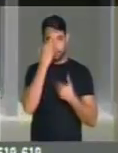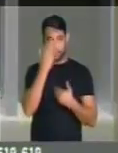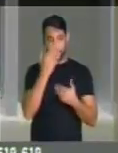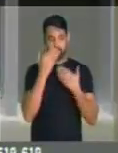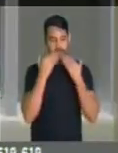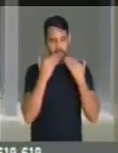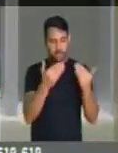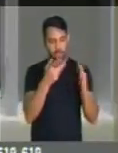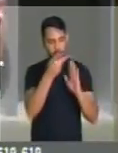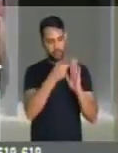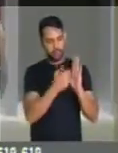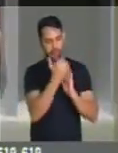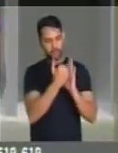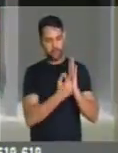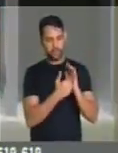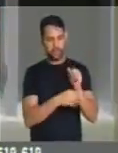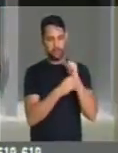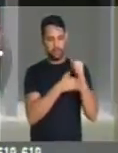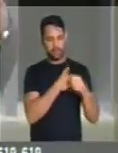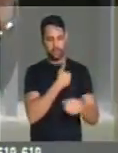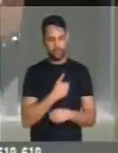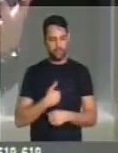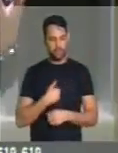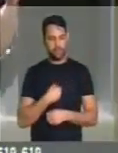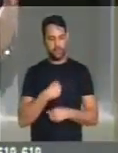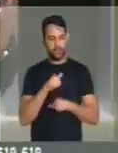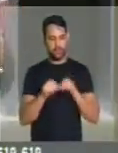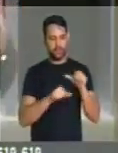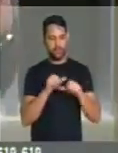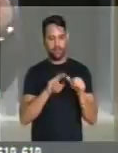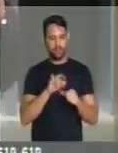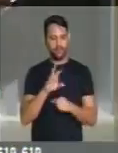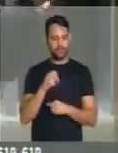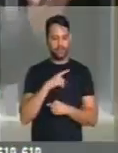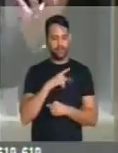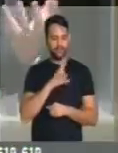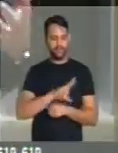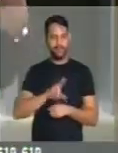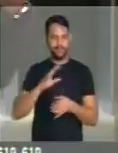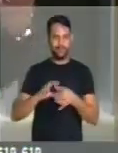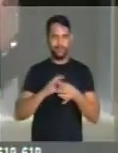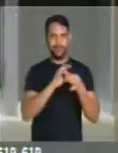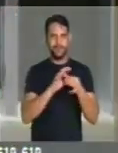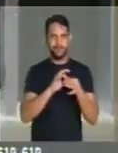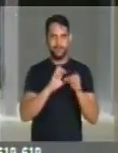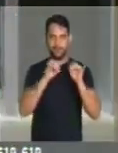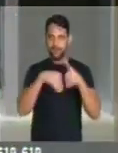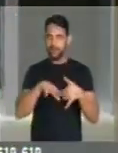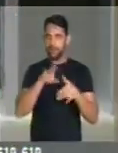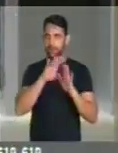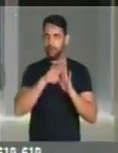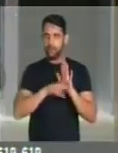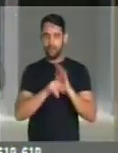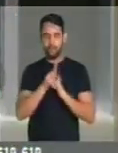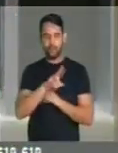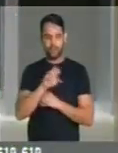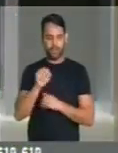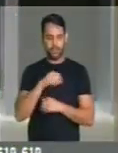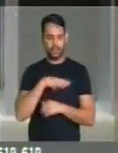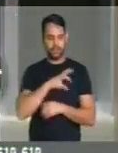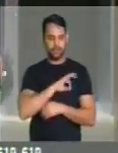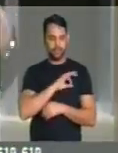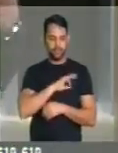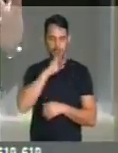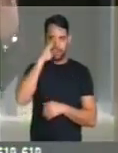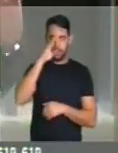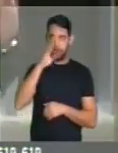apresentei como programa de segurança pública a inovação de universalizar o programa PROERD da Polícia